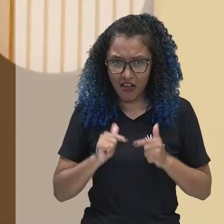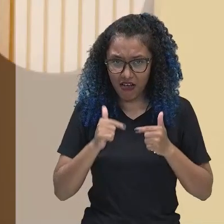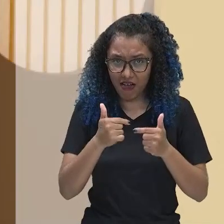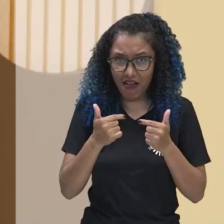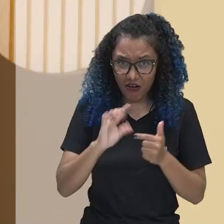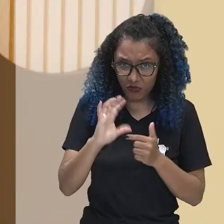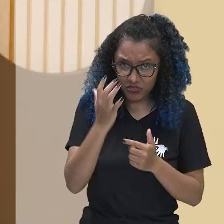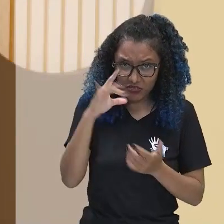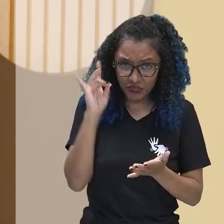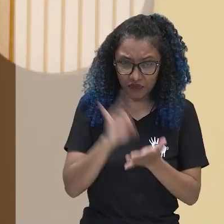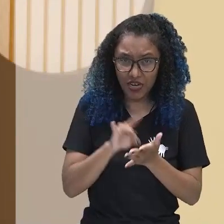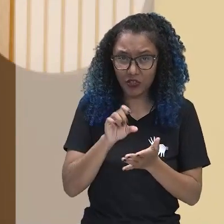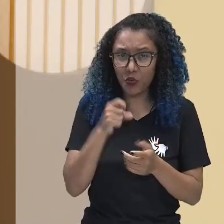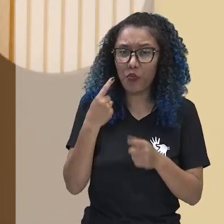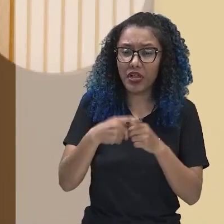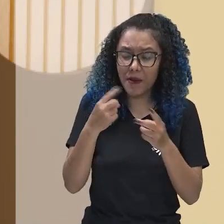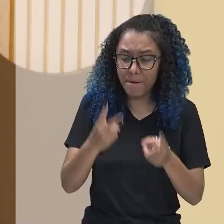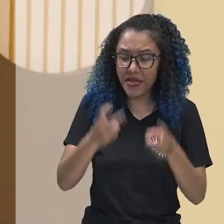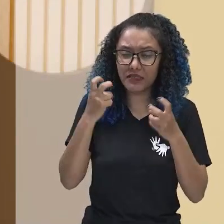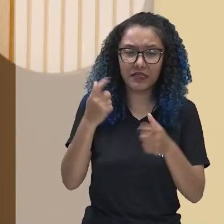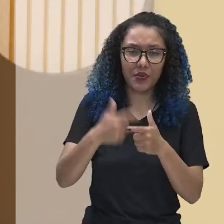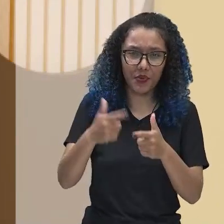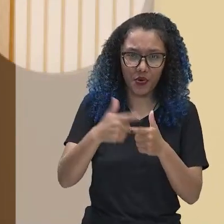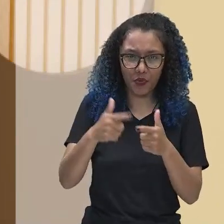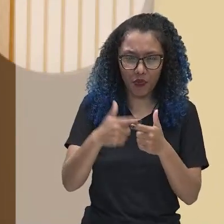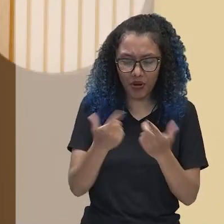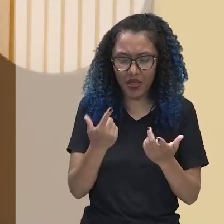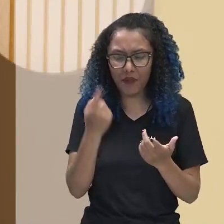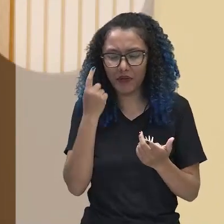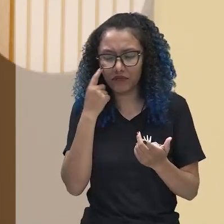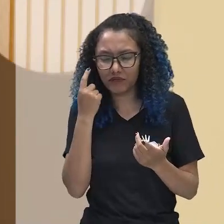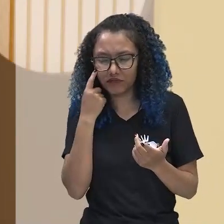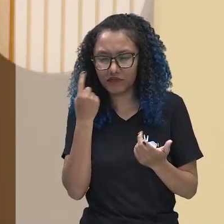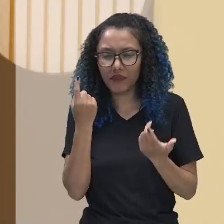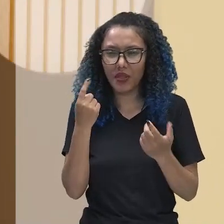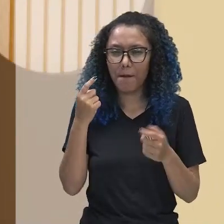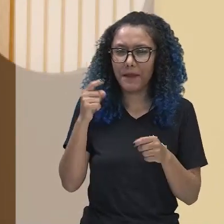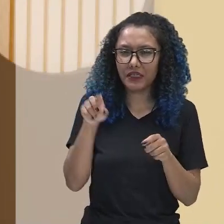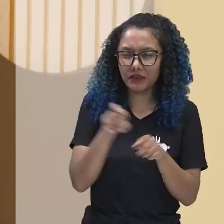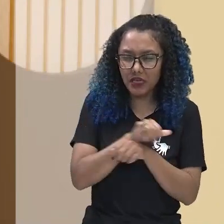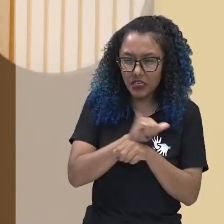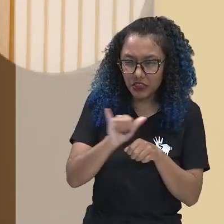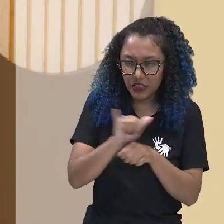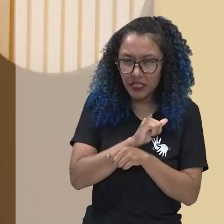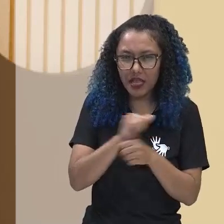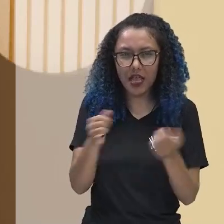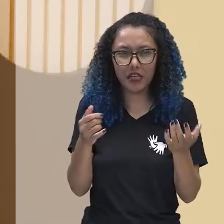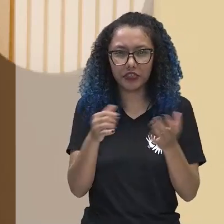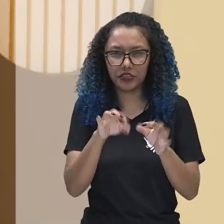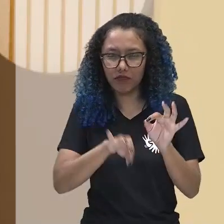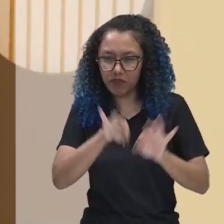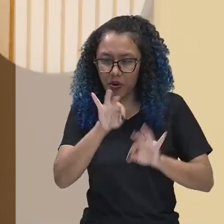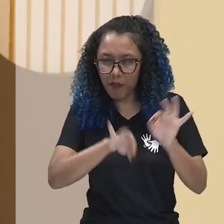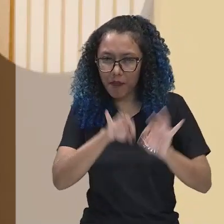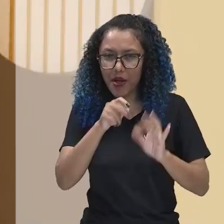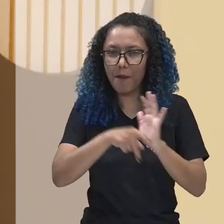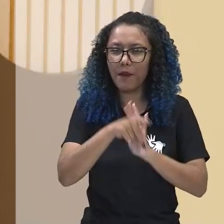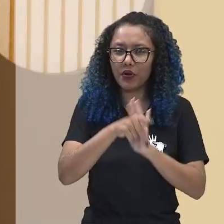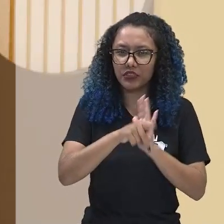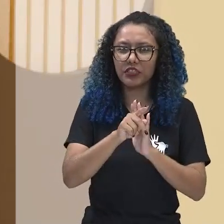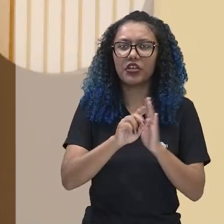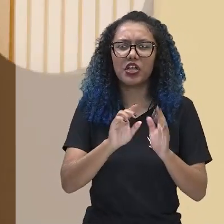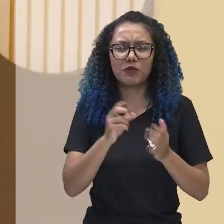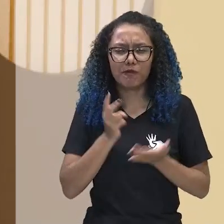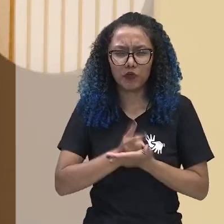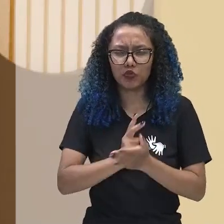da comunidade, foi estudar, foi pesquisar, e mesmo quando a dificuldade veio, ele continuou perseverando, ele continuou